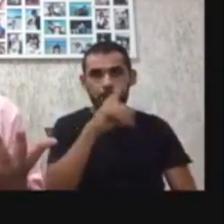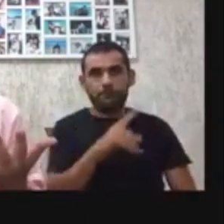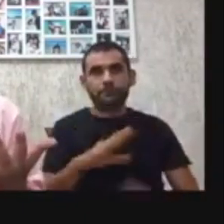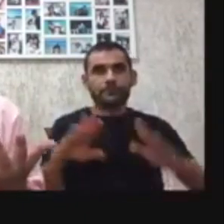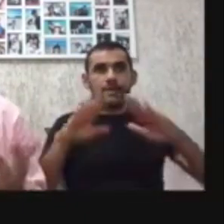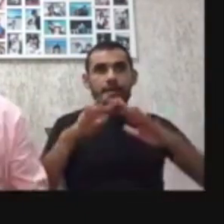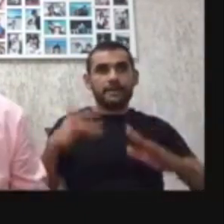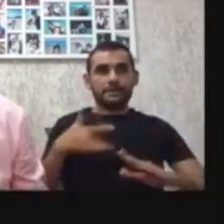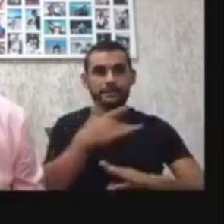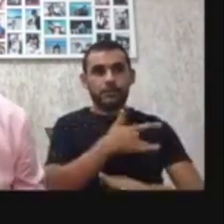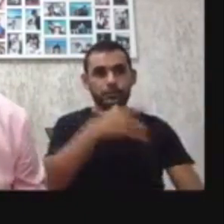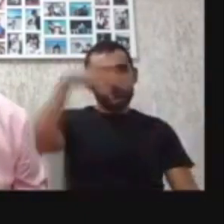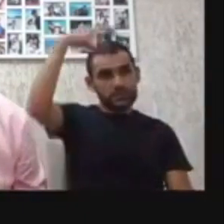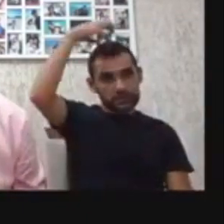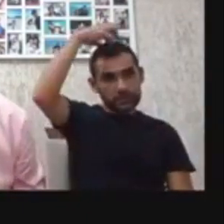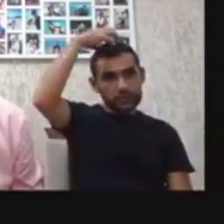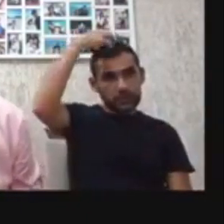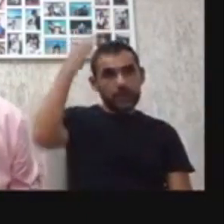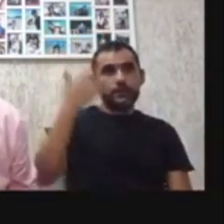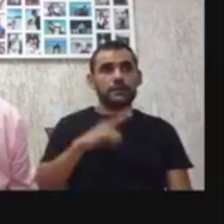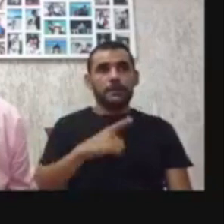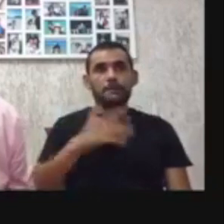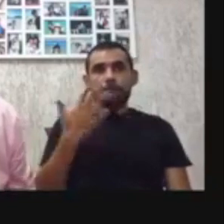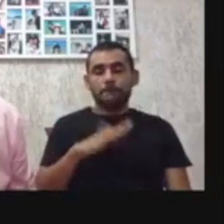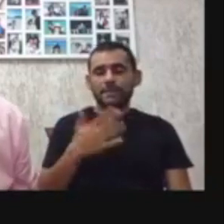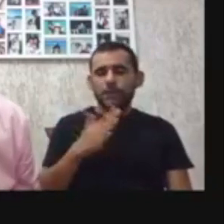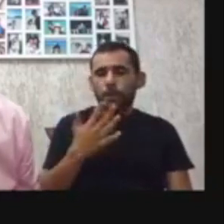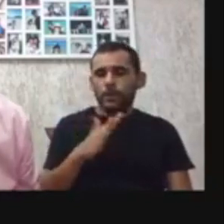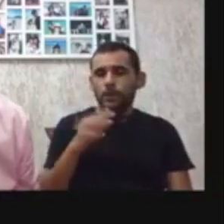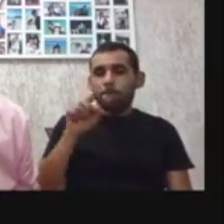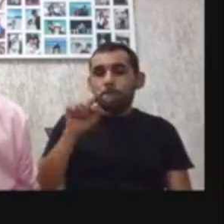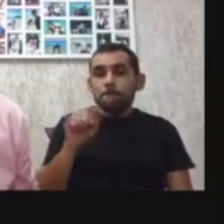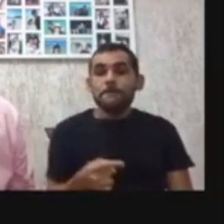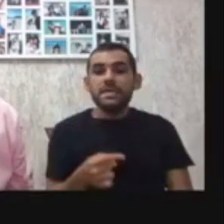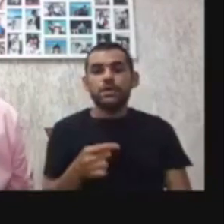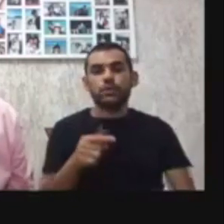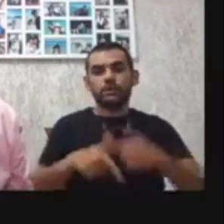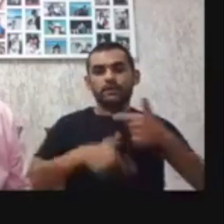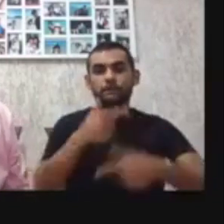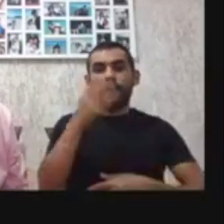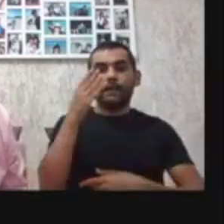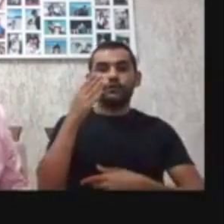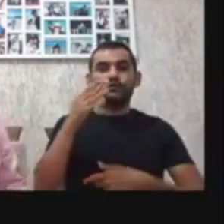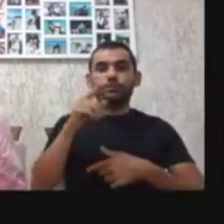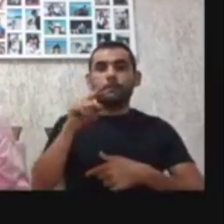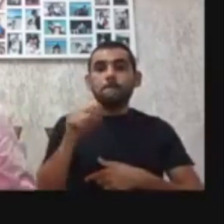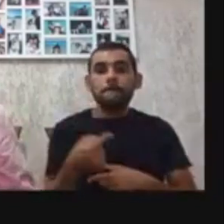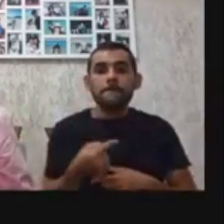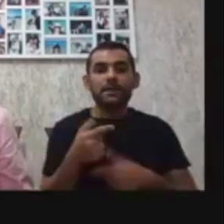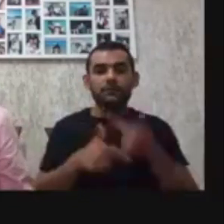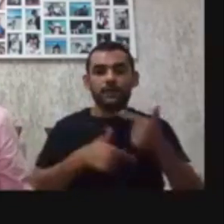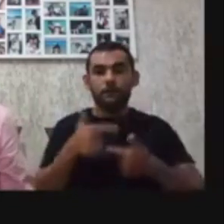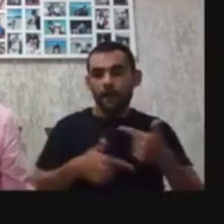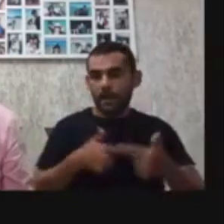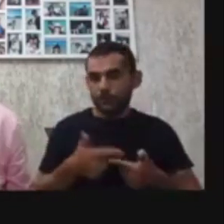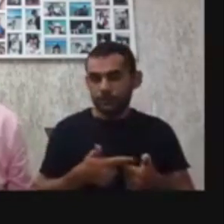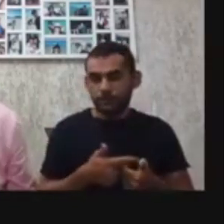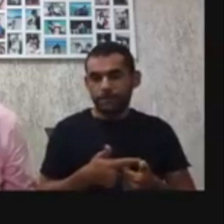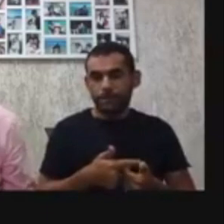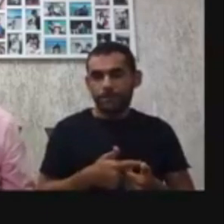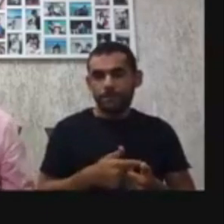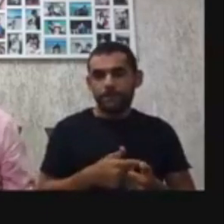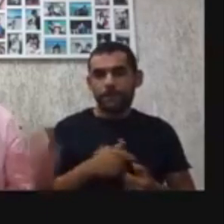de saúde de São João del Rei geram em torno de 1.000 empregos diretos. Diretos, não estou falando dos indiretos,